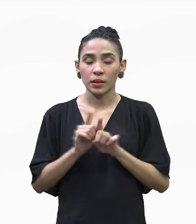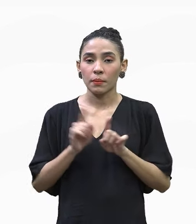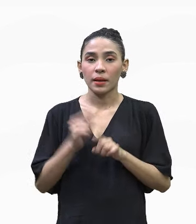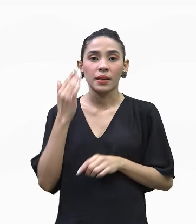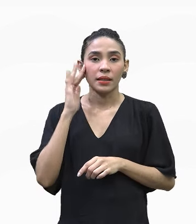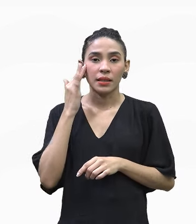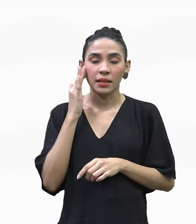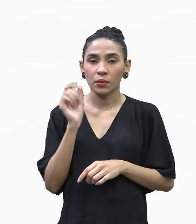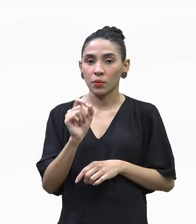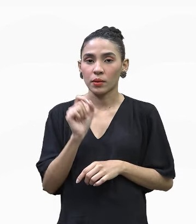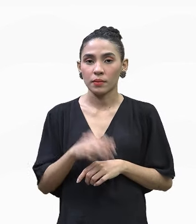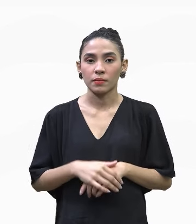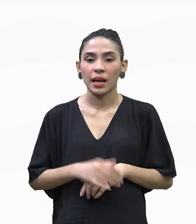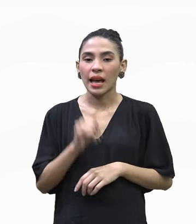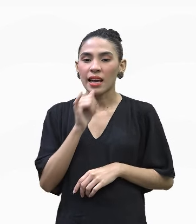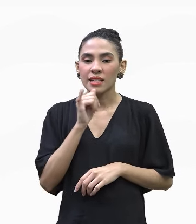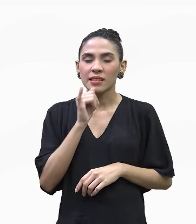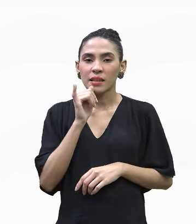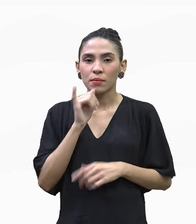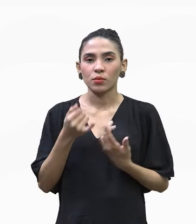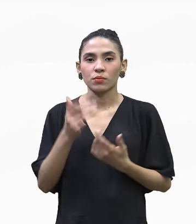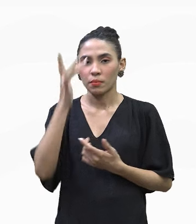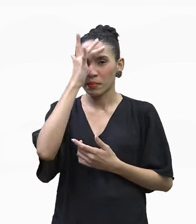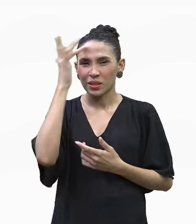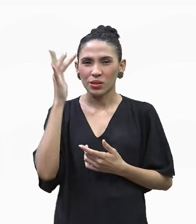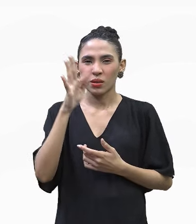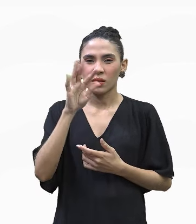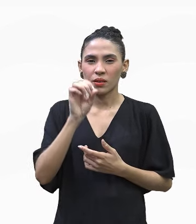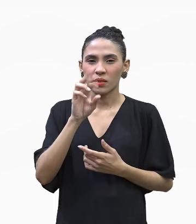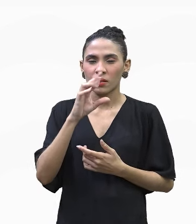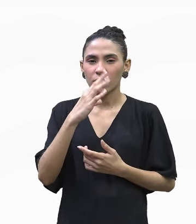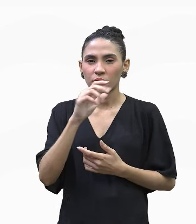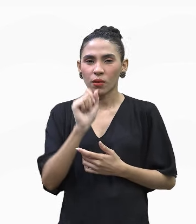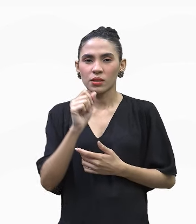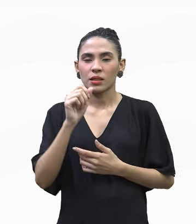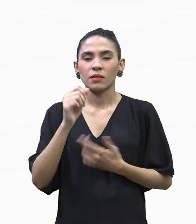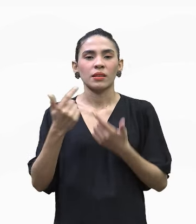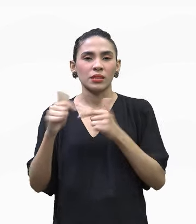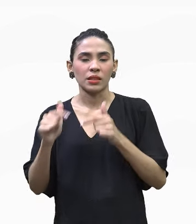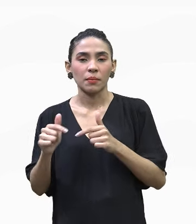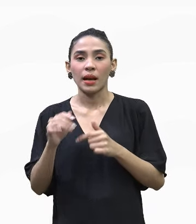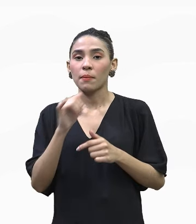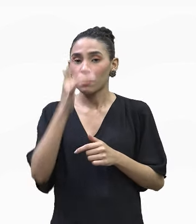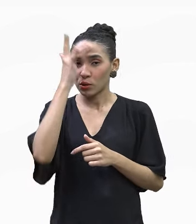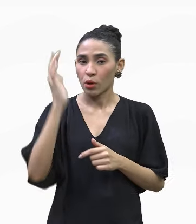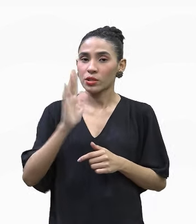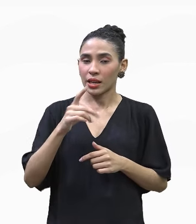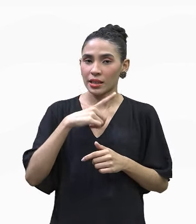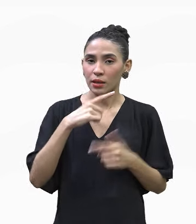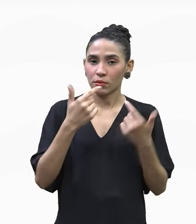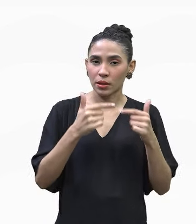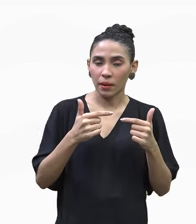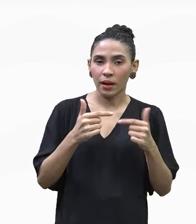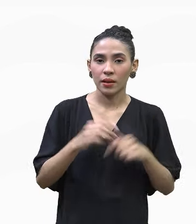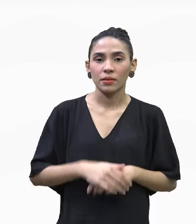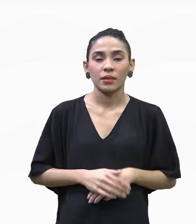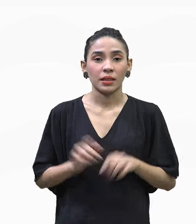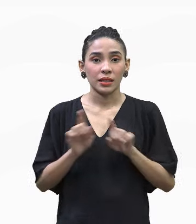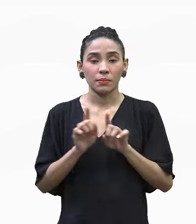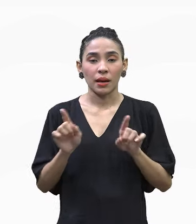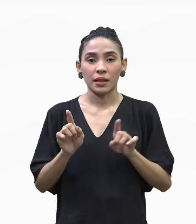entender que ali pessoas na força de trabalho é dado por quem por pessoas ocupadas não é e as pessoas